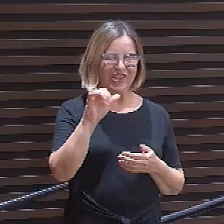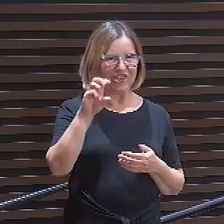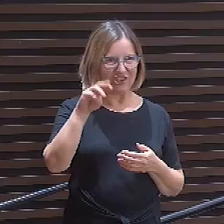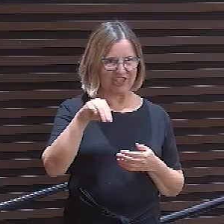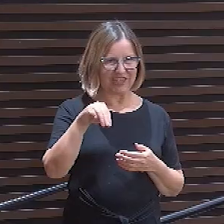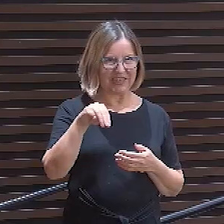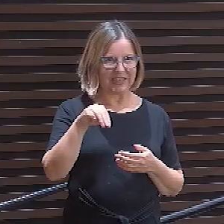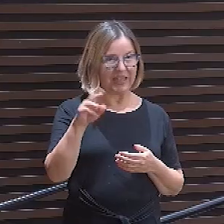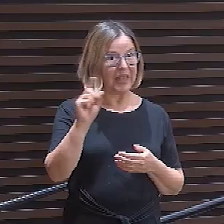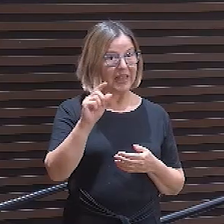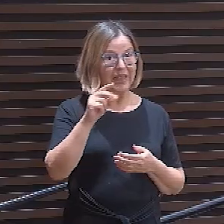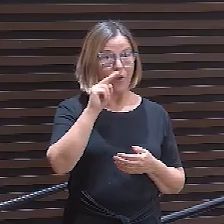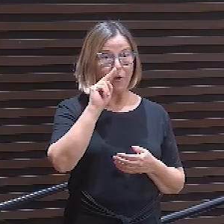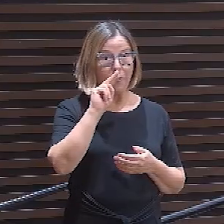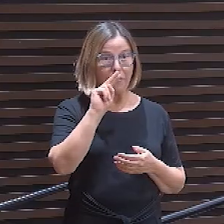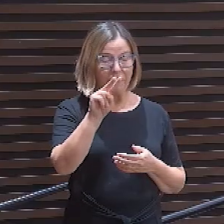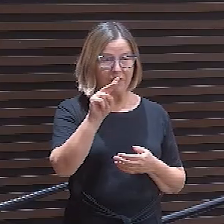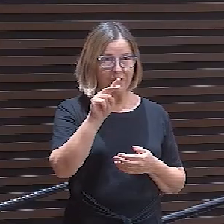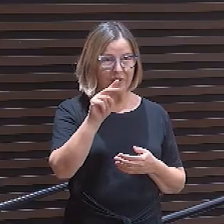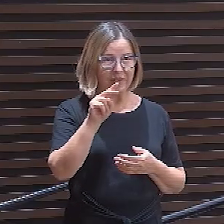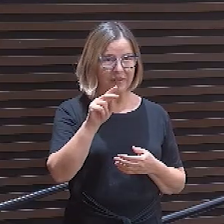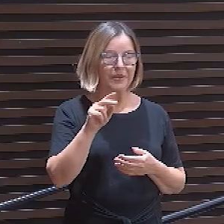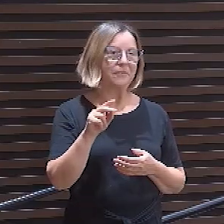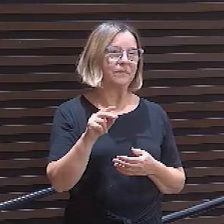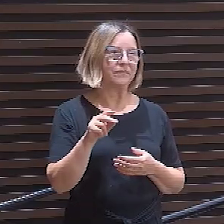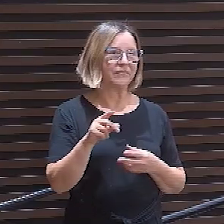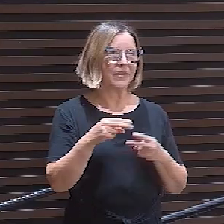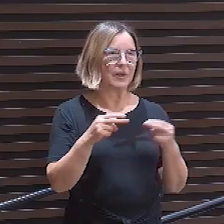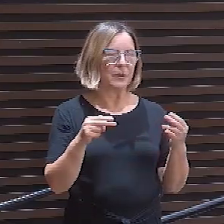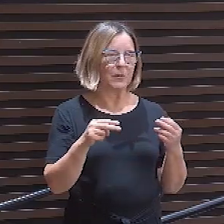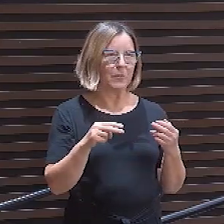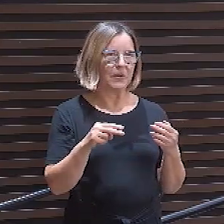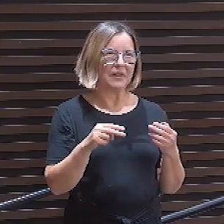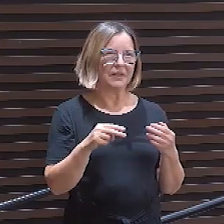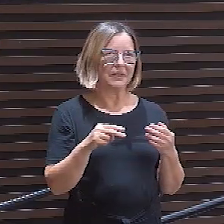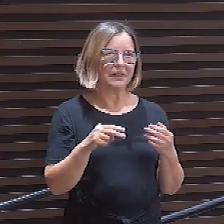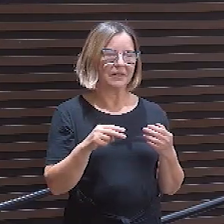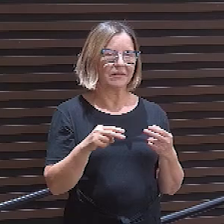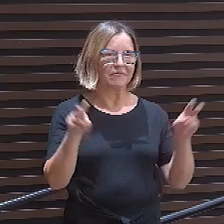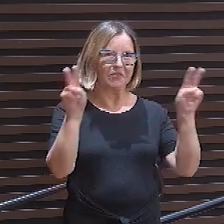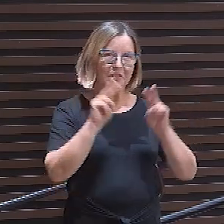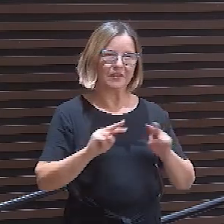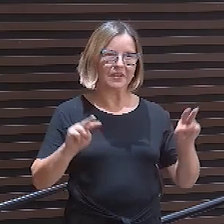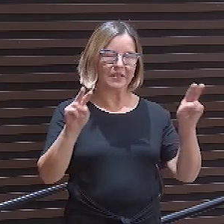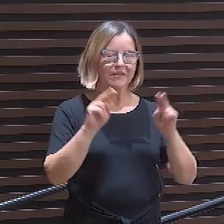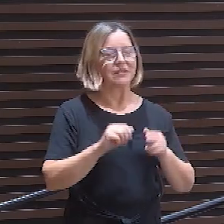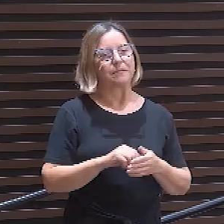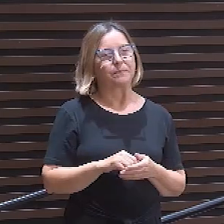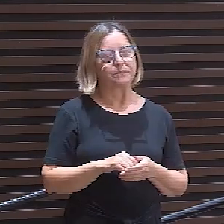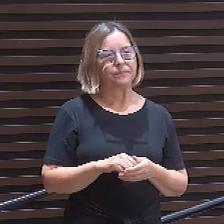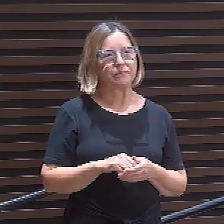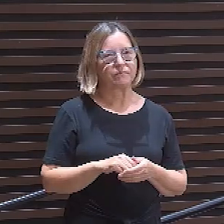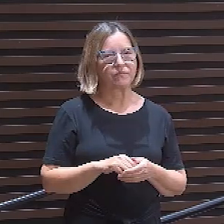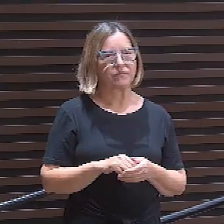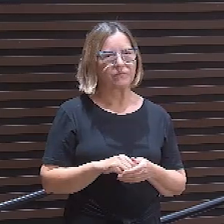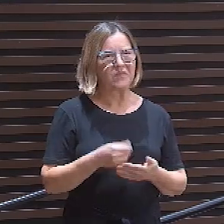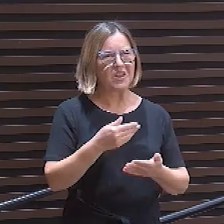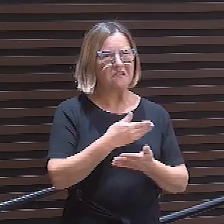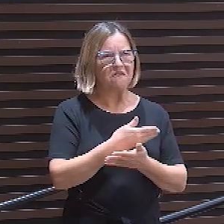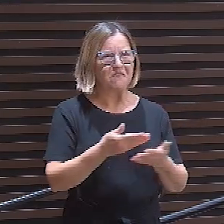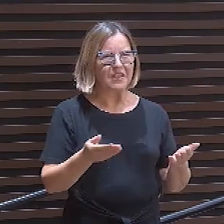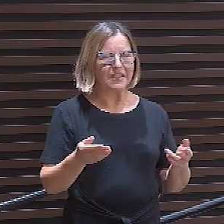como dizia o padre Godinho, no dia da morte de John Kennedy. Vocês estão olhando para o